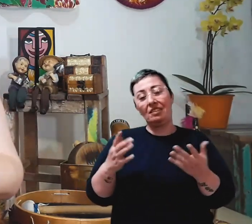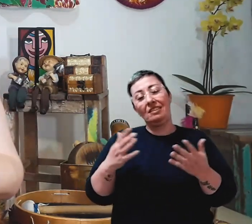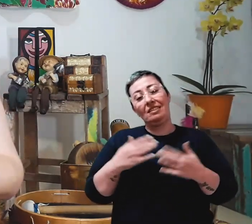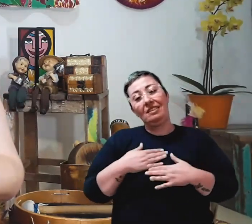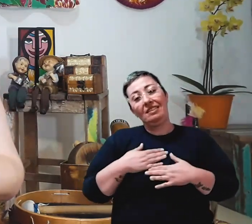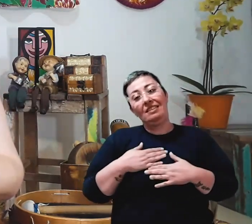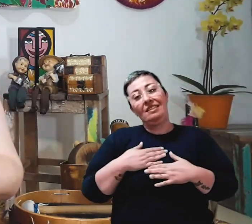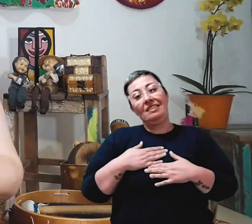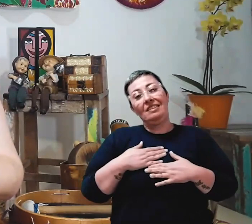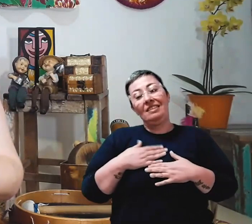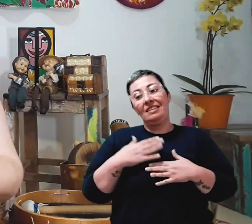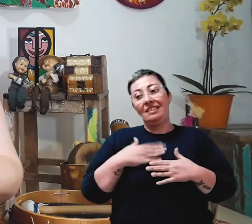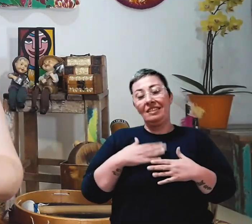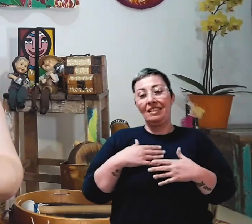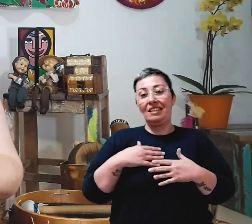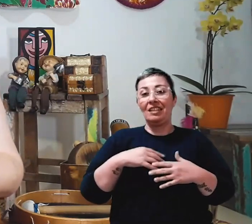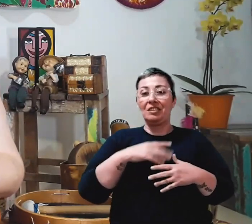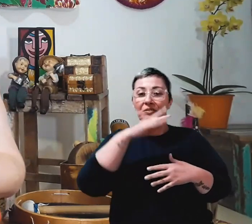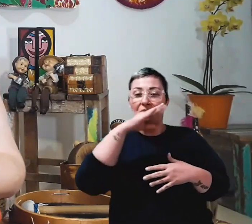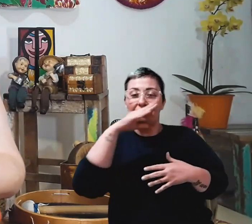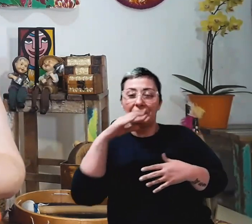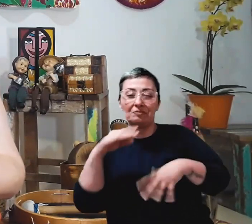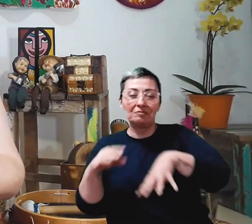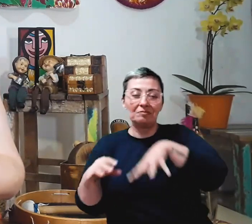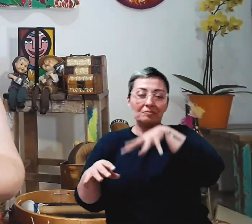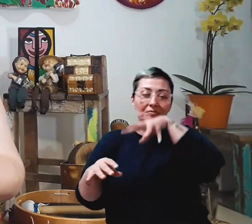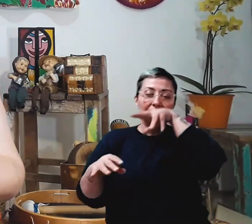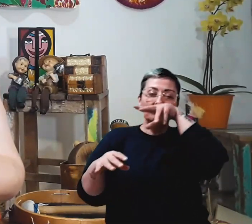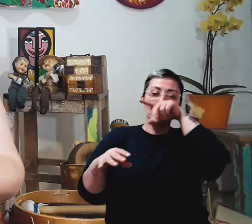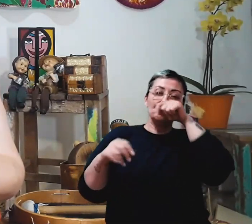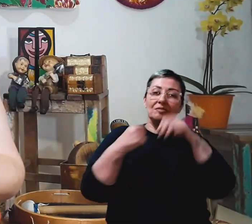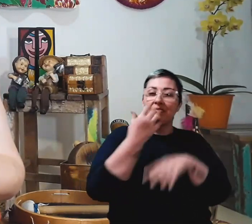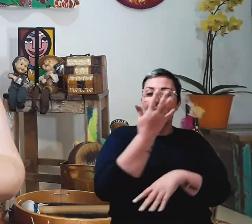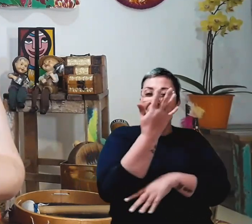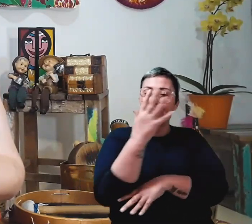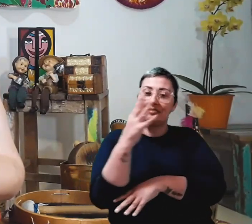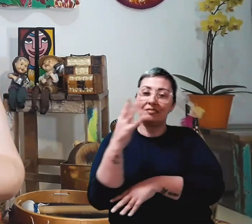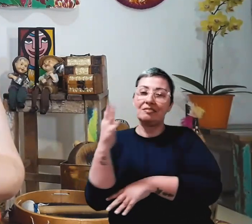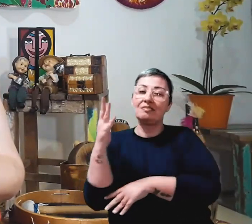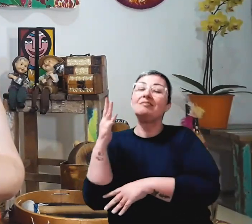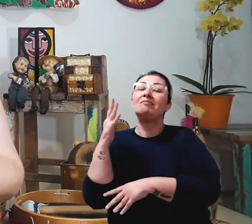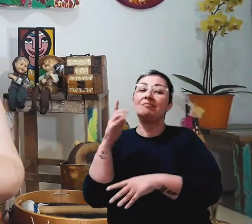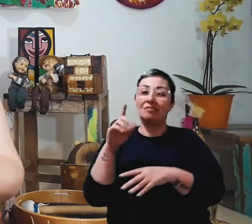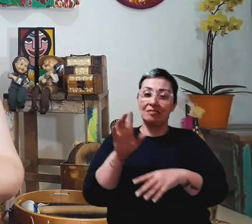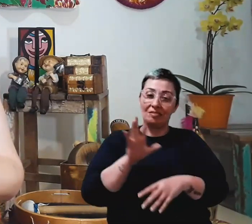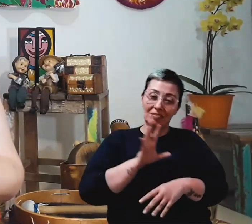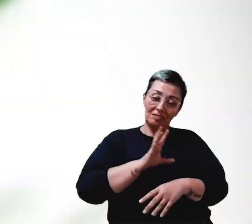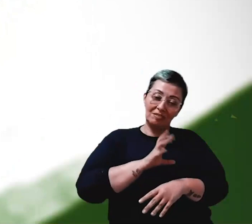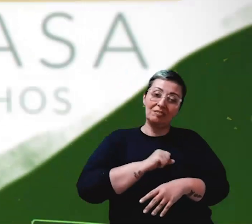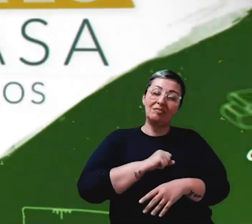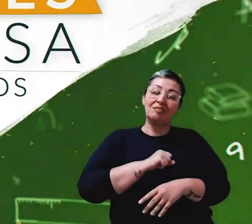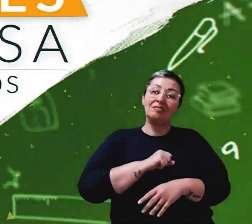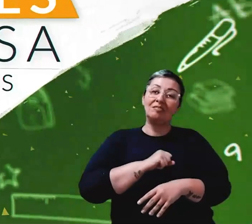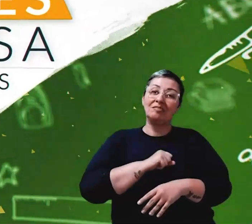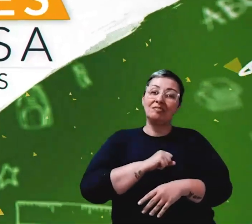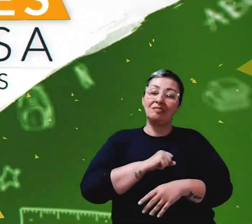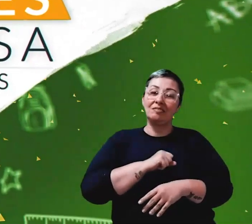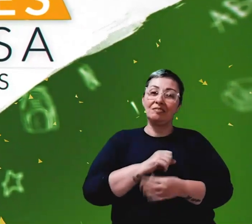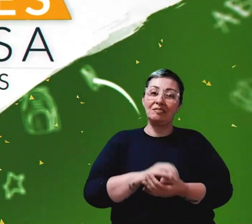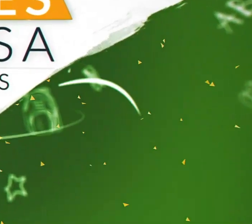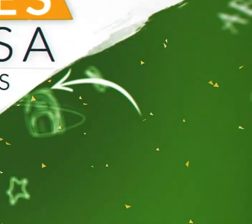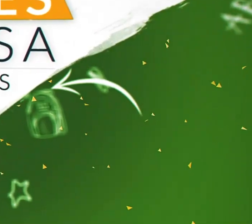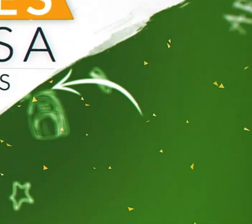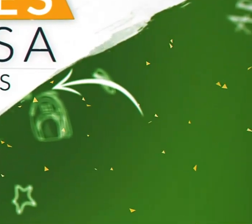Ah, com muito perfume, perfume da natureza, perfume do amor.